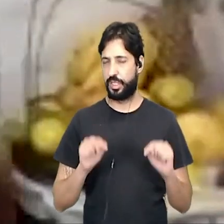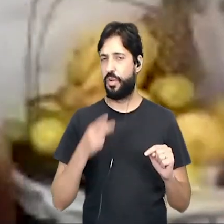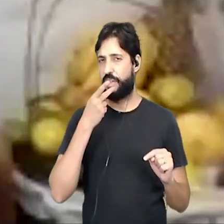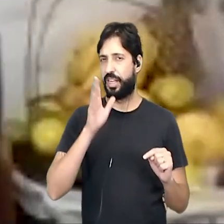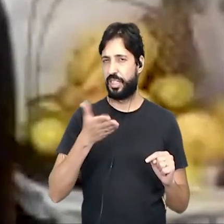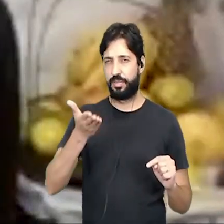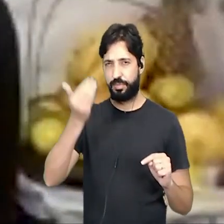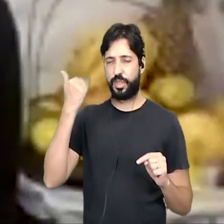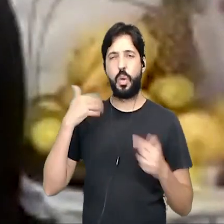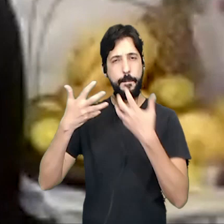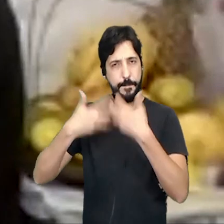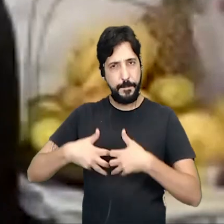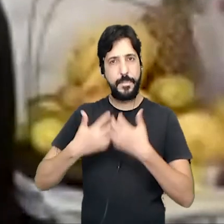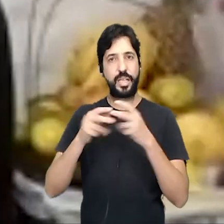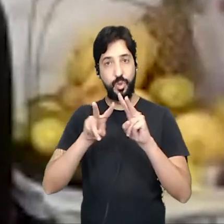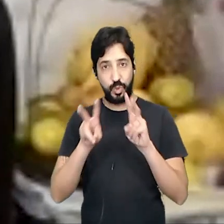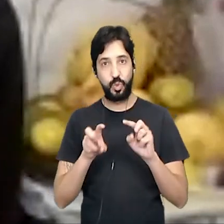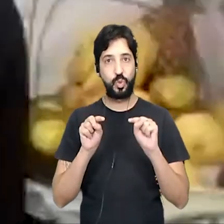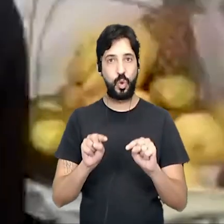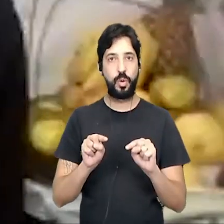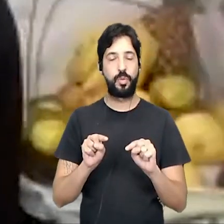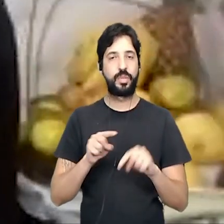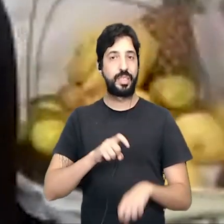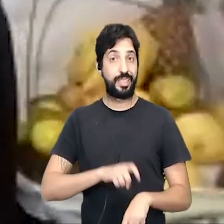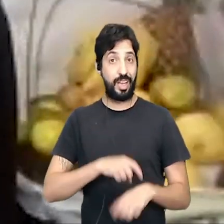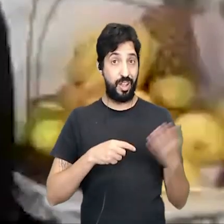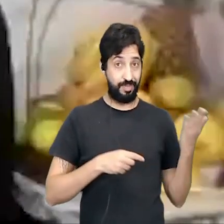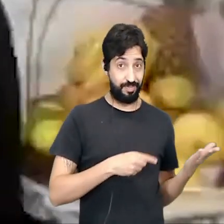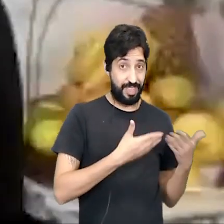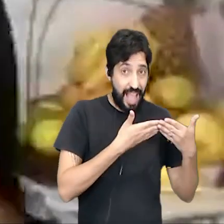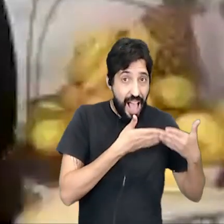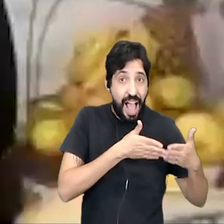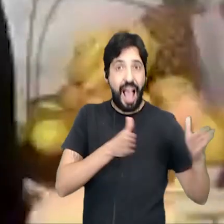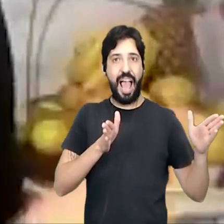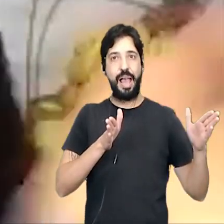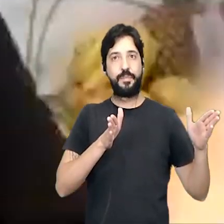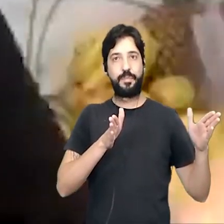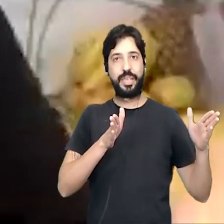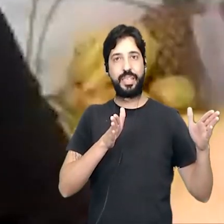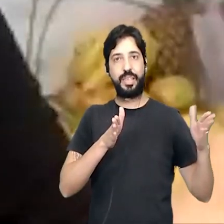justamente, e é uma coisa que eu até tinha falado isso, assim, tenho pensado muito sobre isso, que é assim, quando